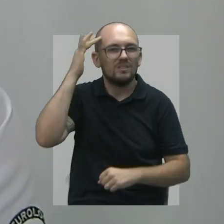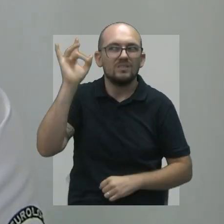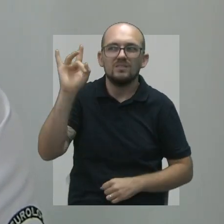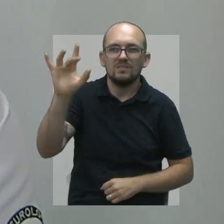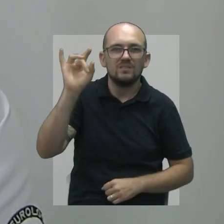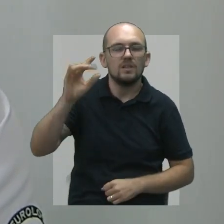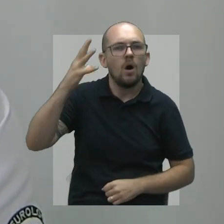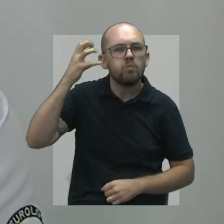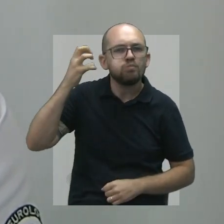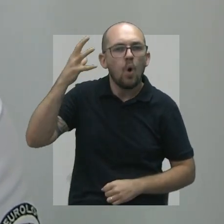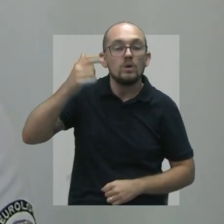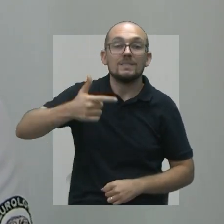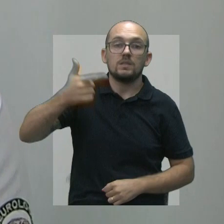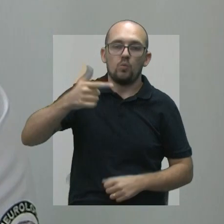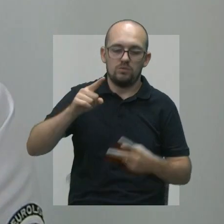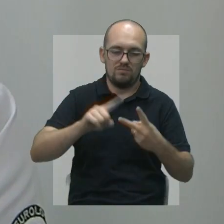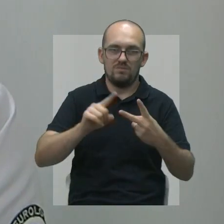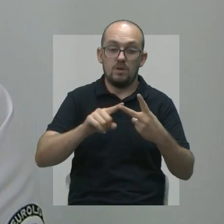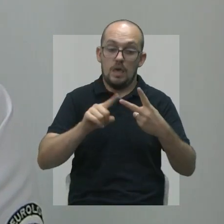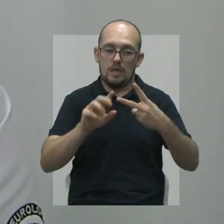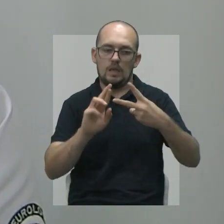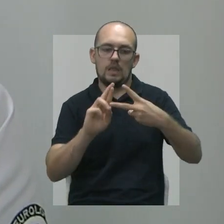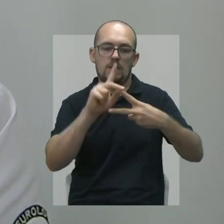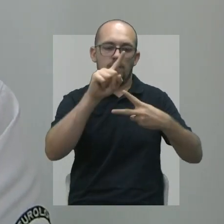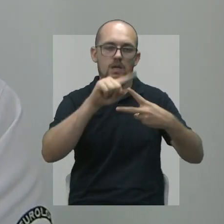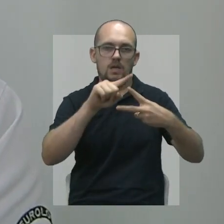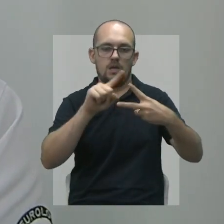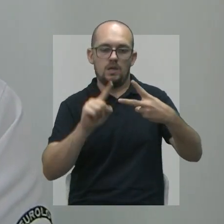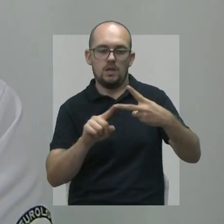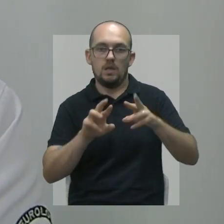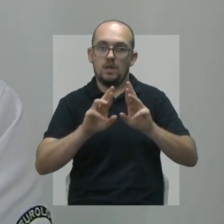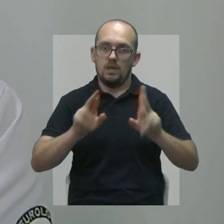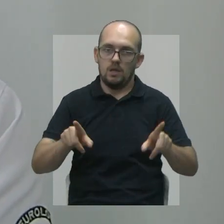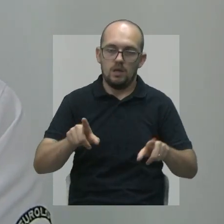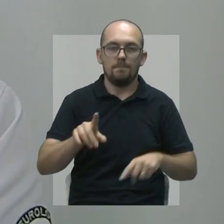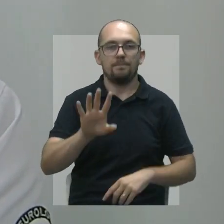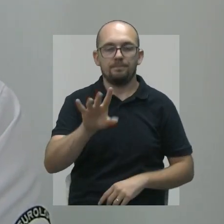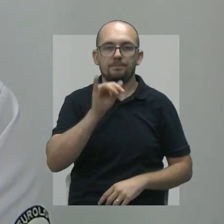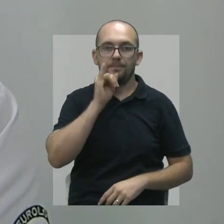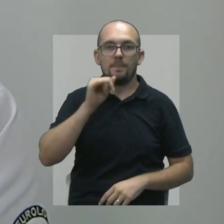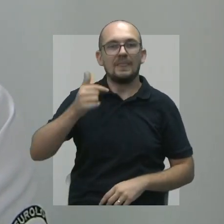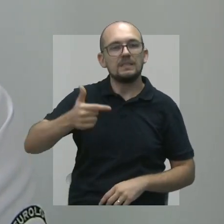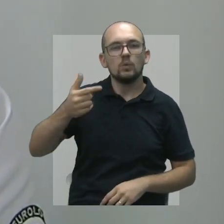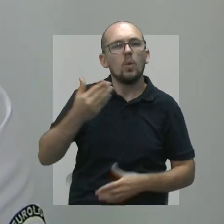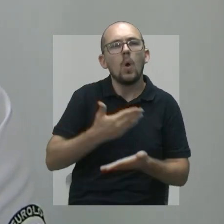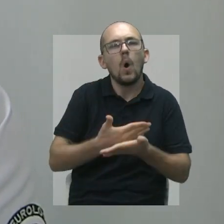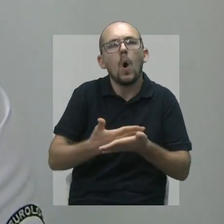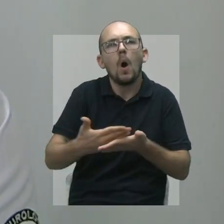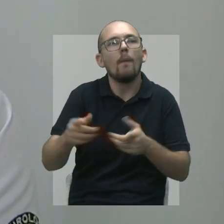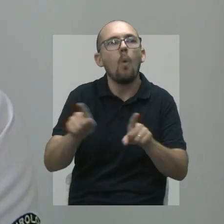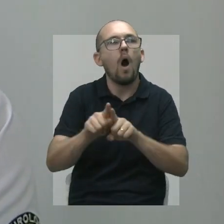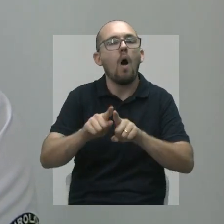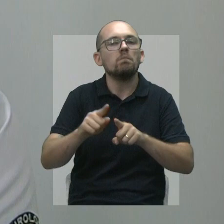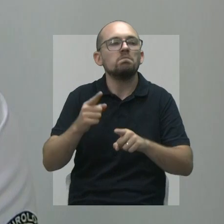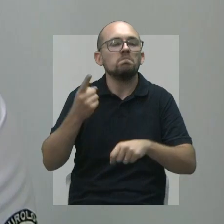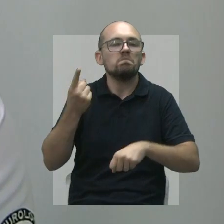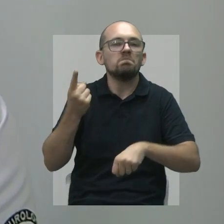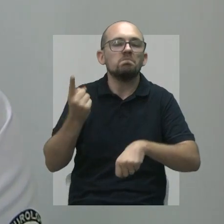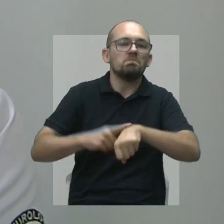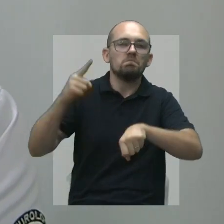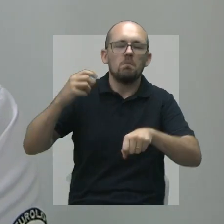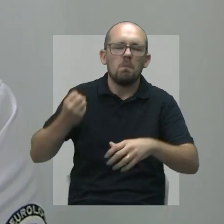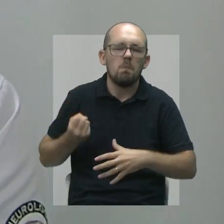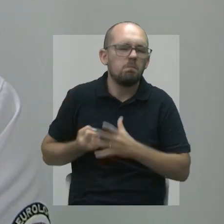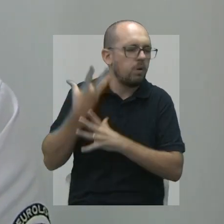secundária, diferente da cefaleia primária, normalmente começa de uma maneira súbita.